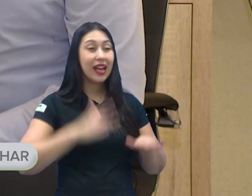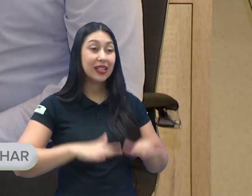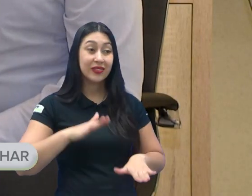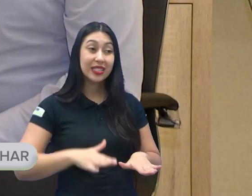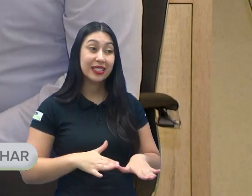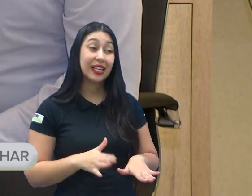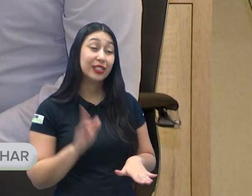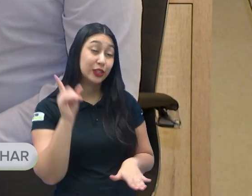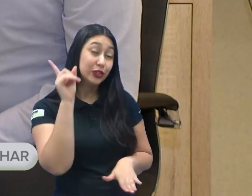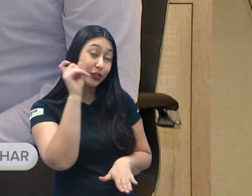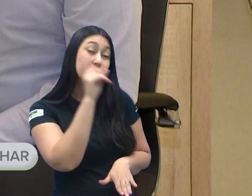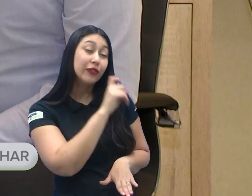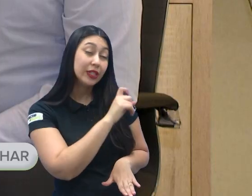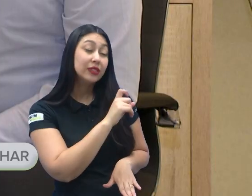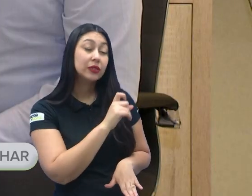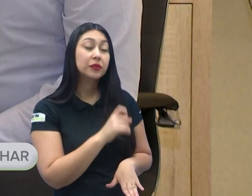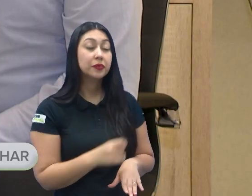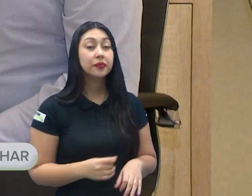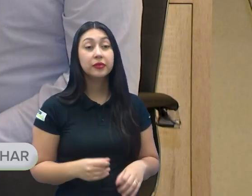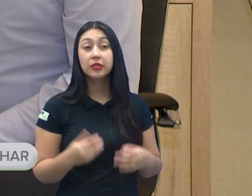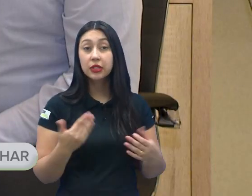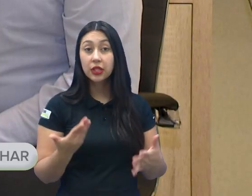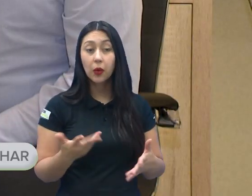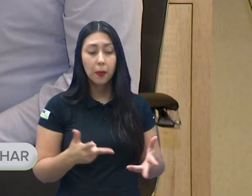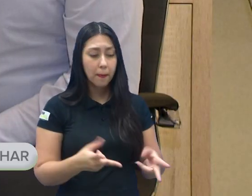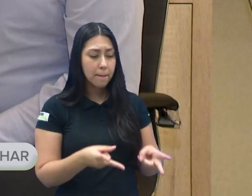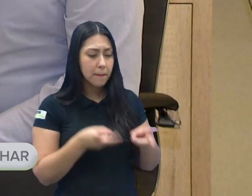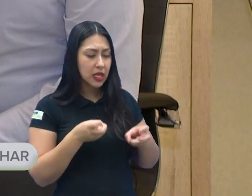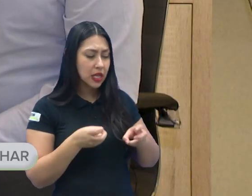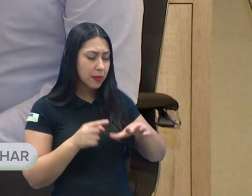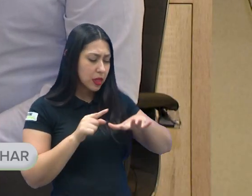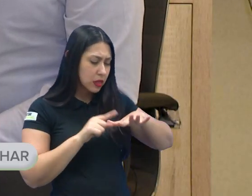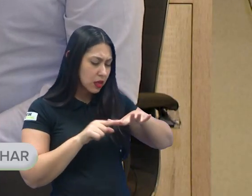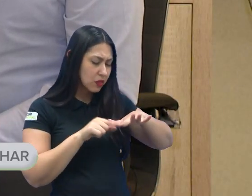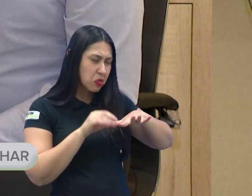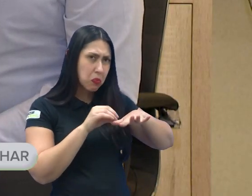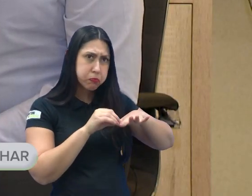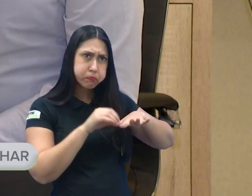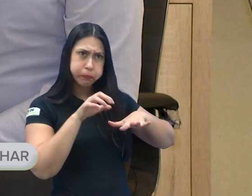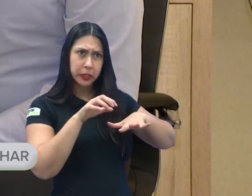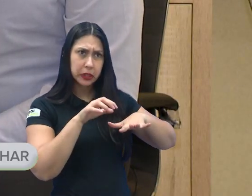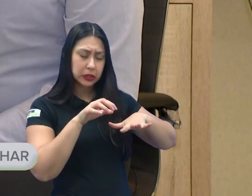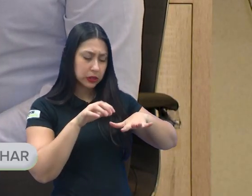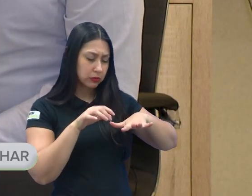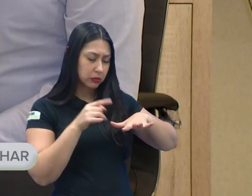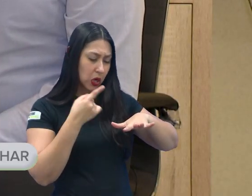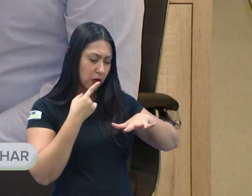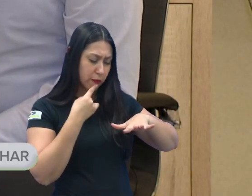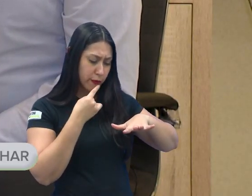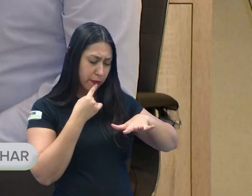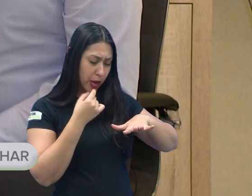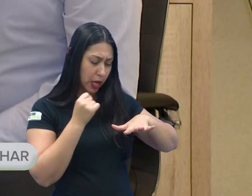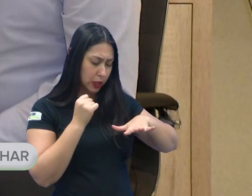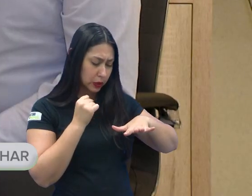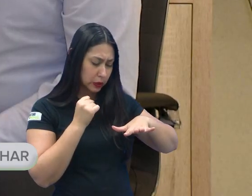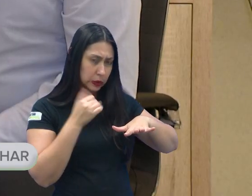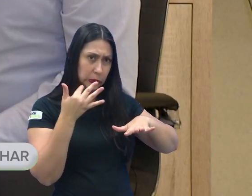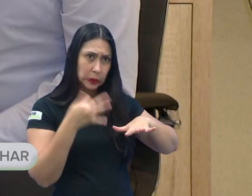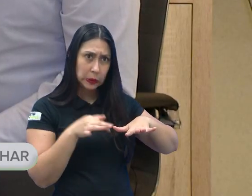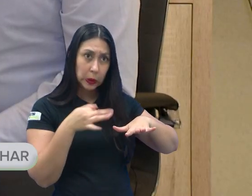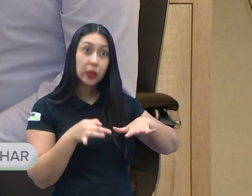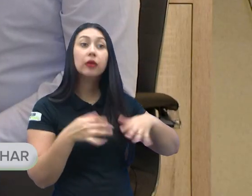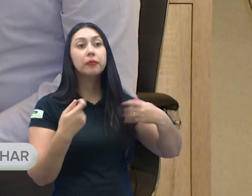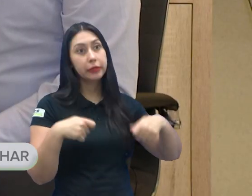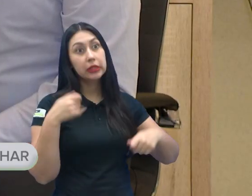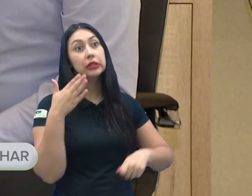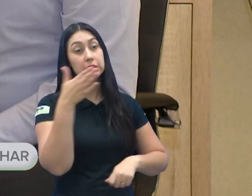acesso. Então, quando você vê que a tua unha tá inflamada, tá avermelhada, você tá com muita dor, esse é o momento,